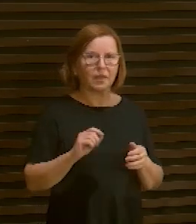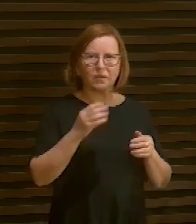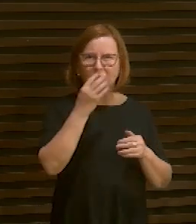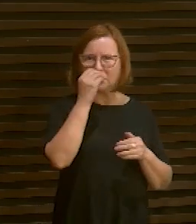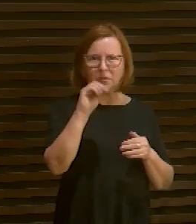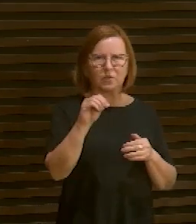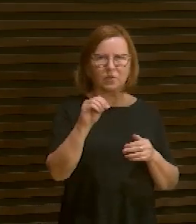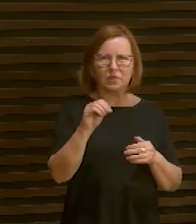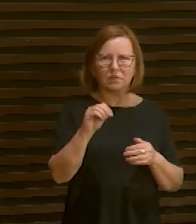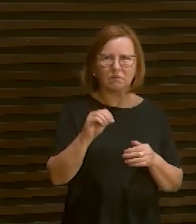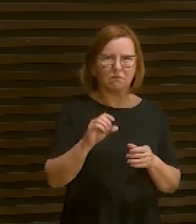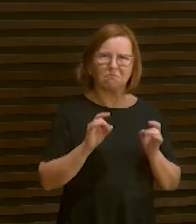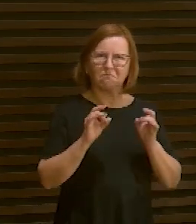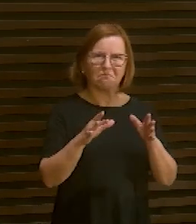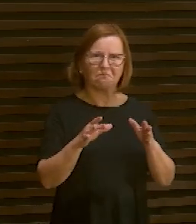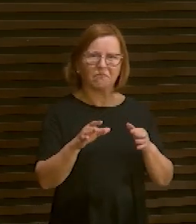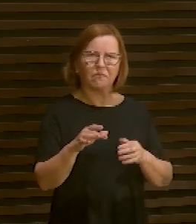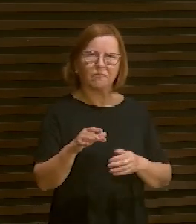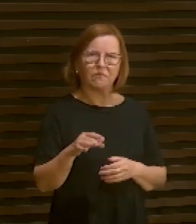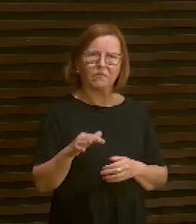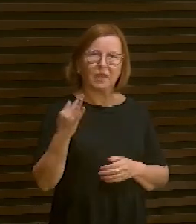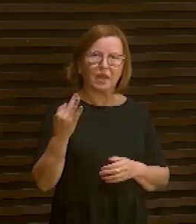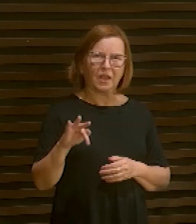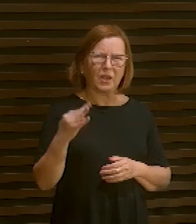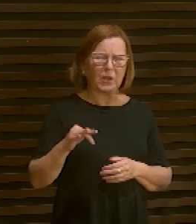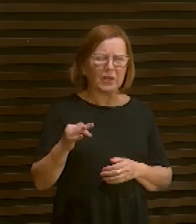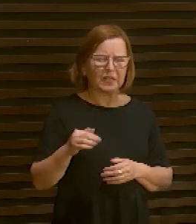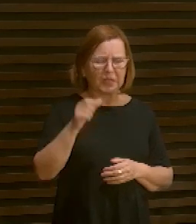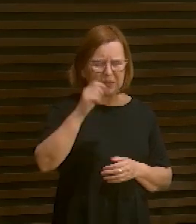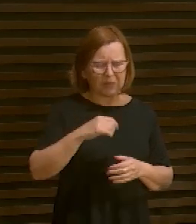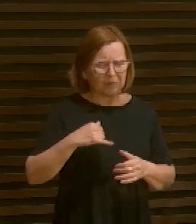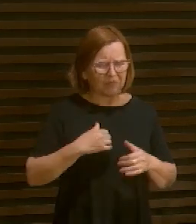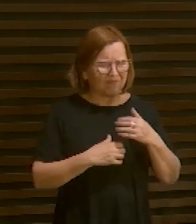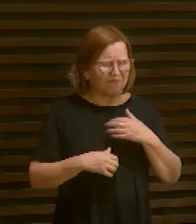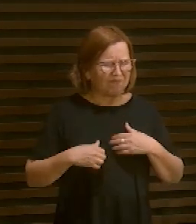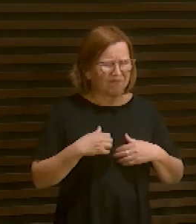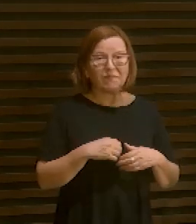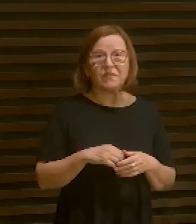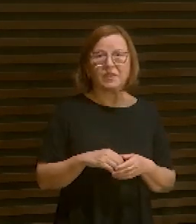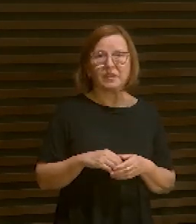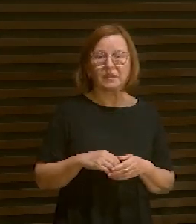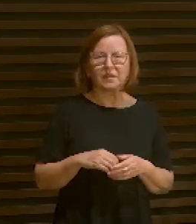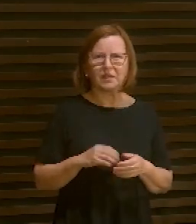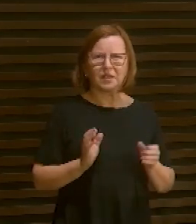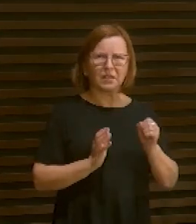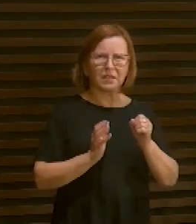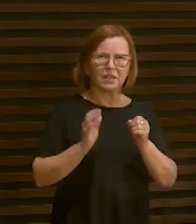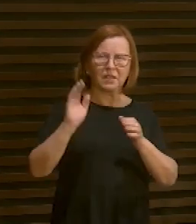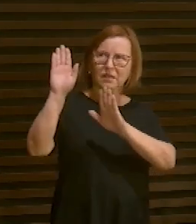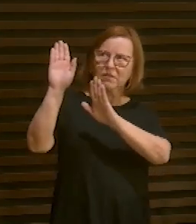nem abominou a dor do aflito, nem ocultou dele o